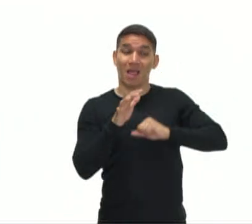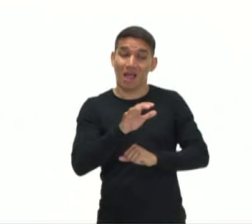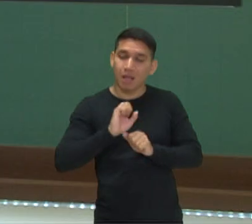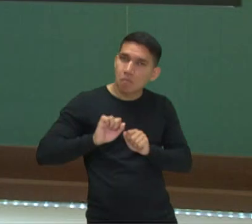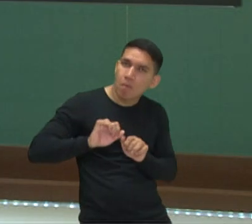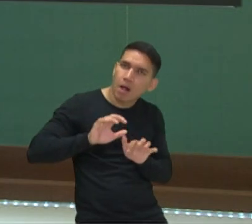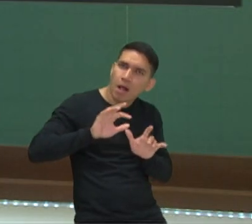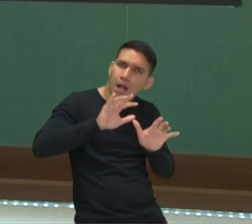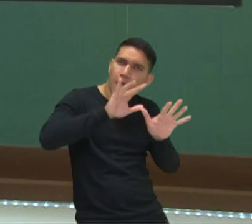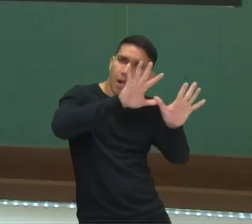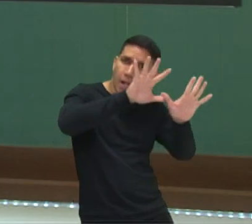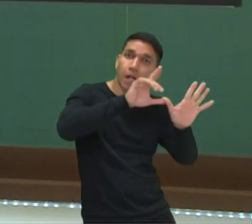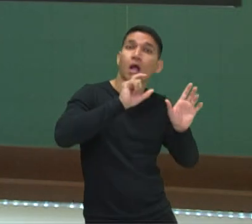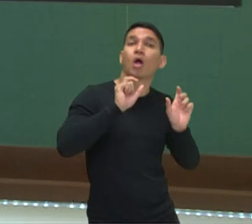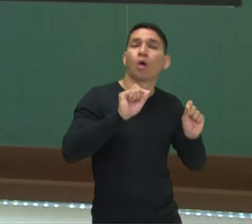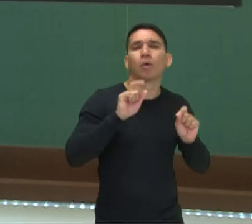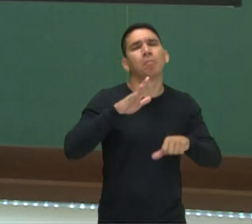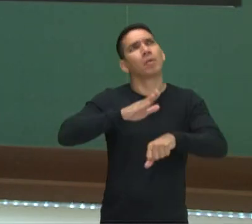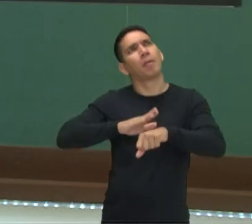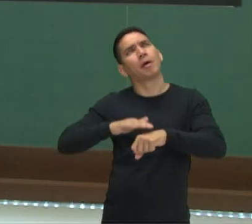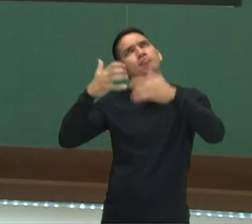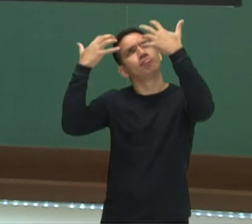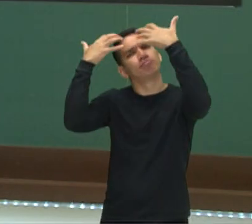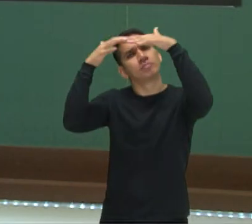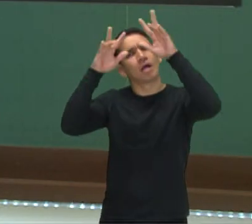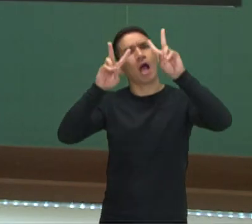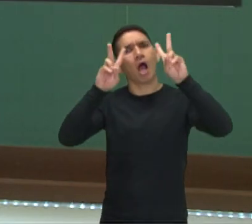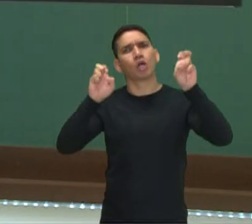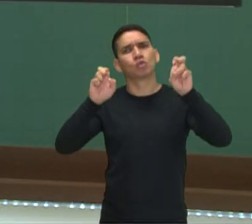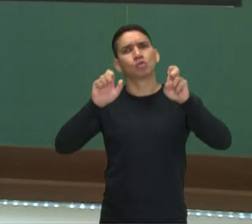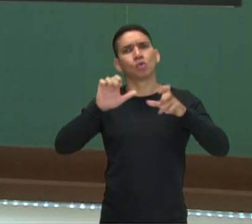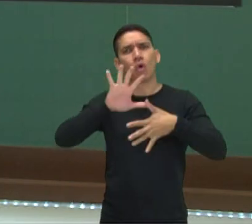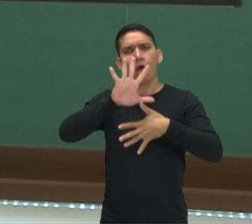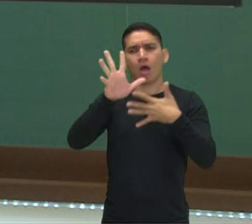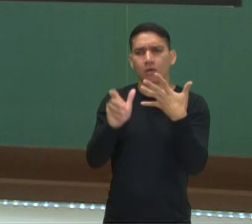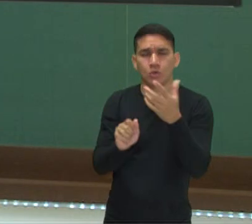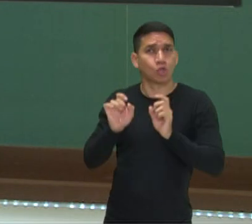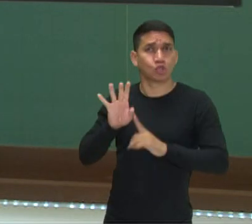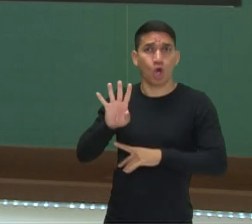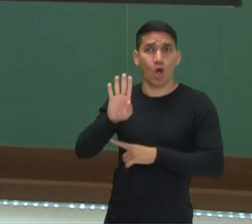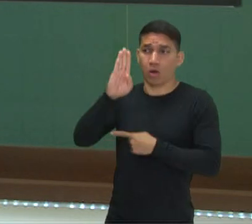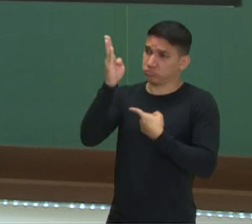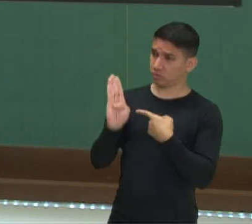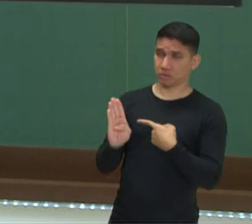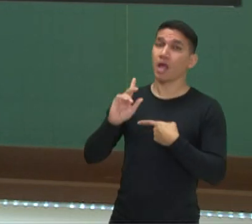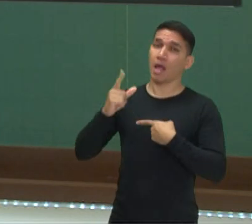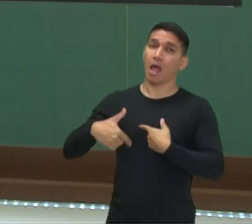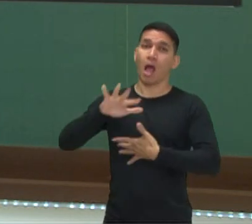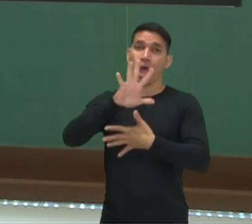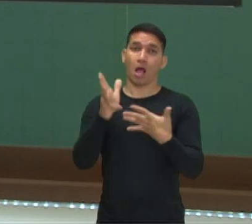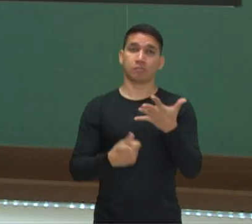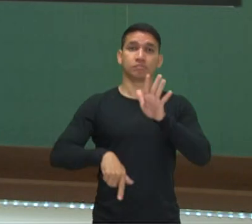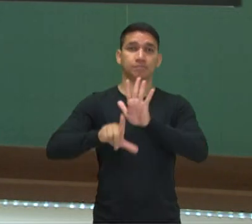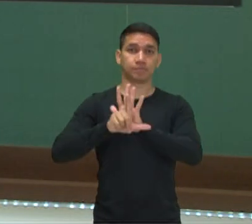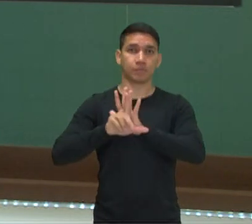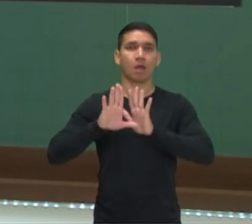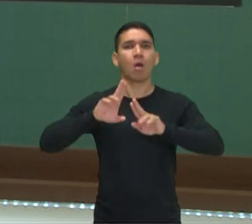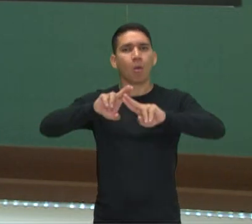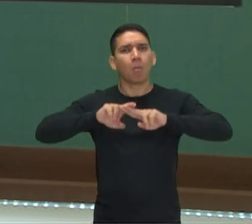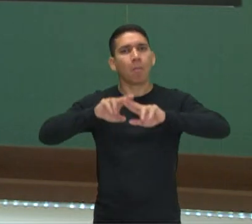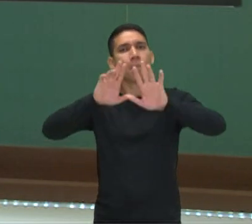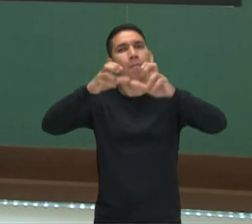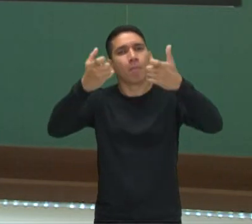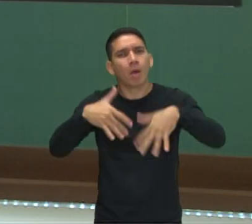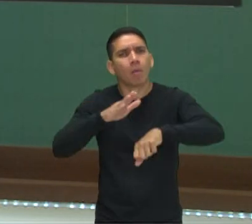que avança, então, quando eu penso na Amazônia só Brasil, eu chamo de Amazônia Legal, né? Quando eu penso que ela